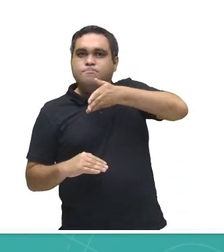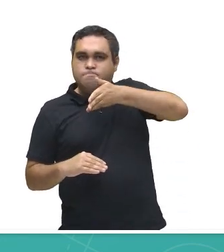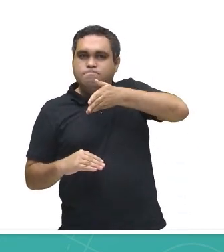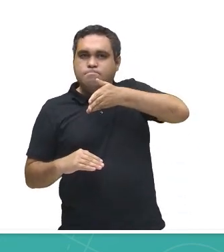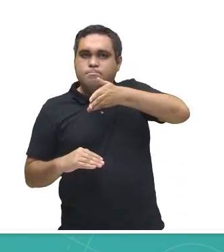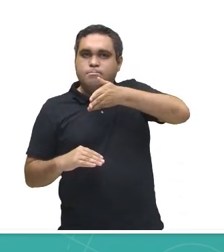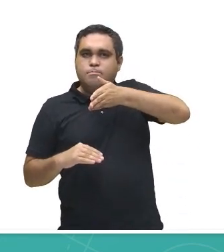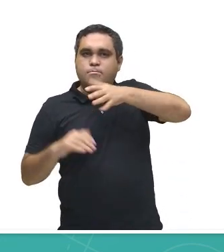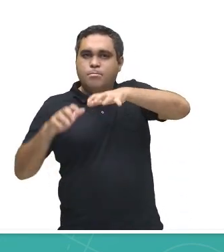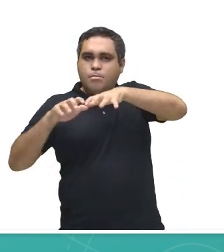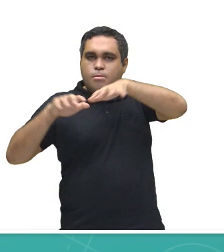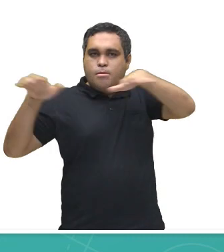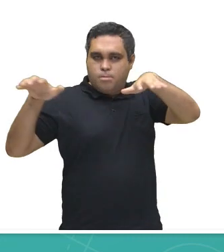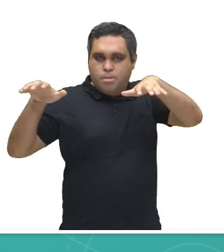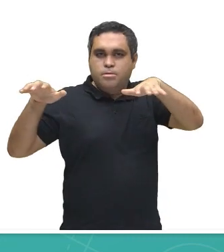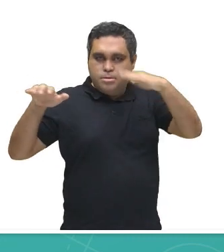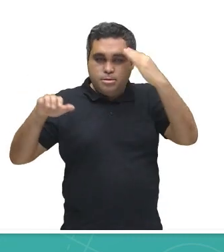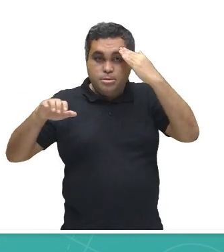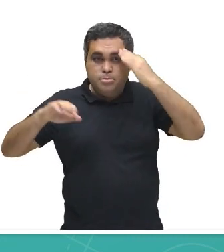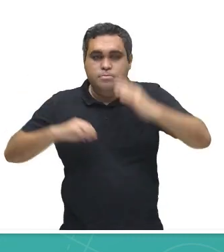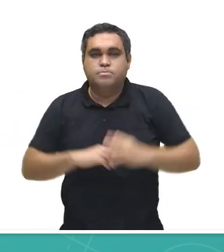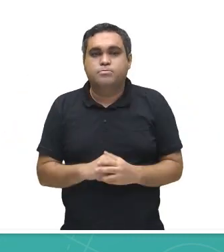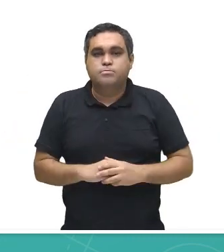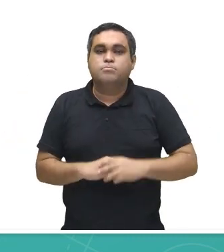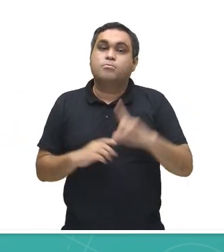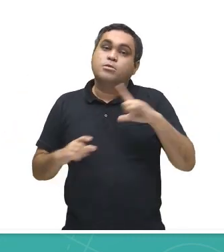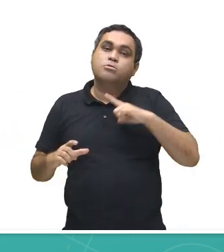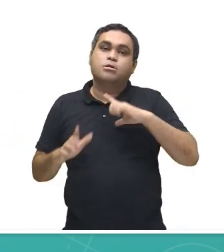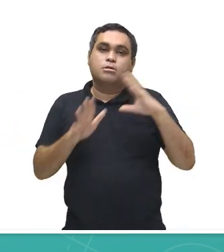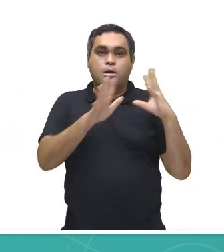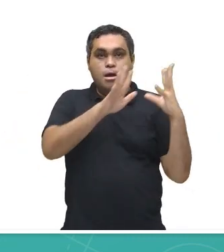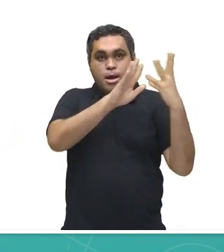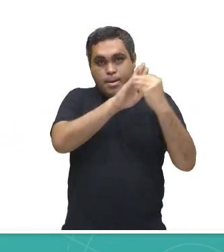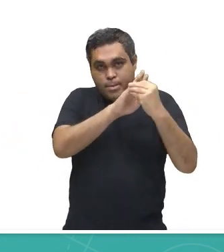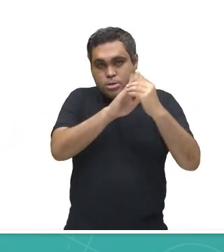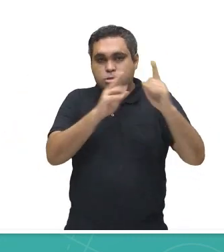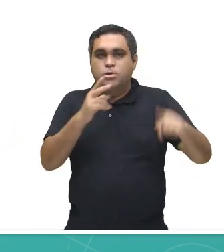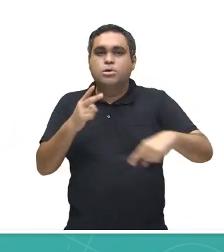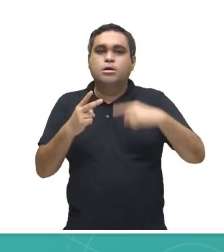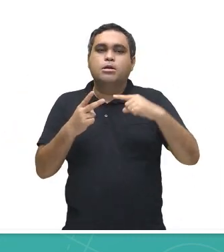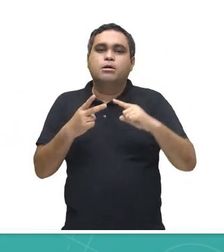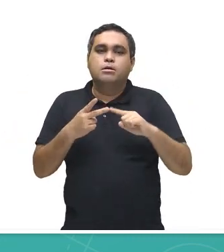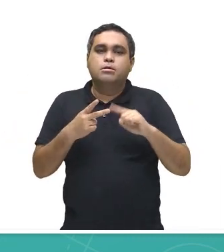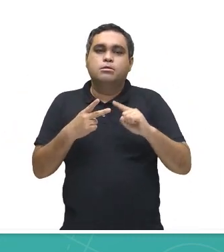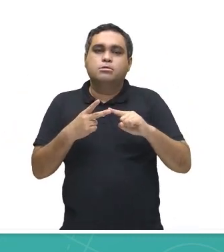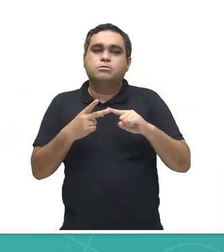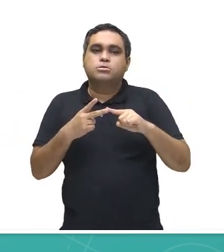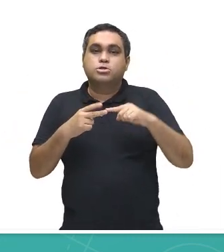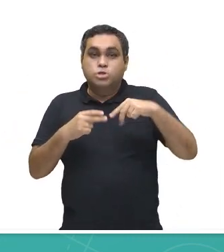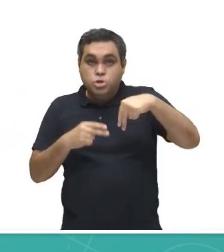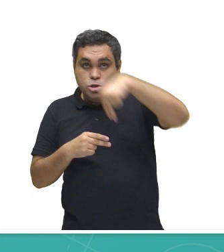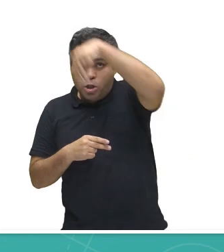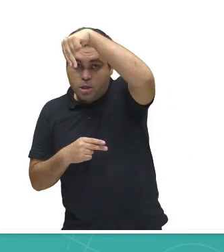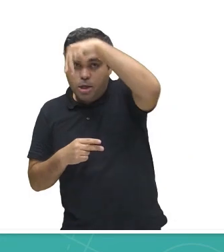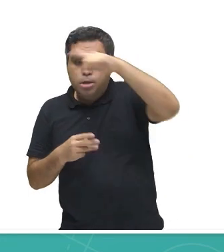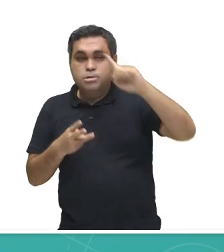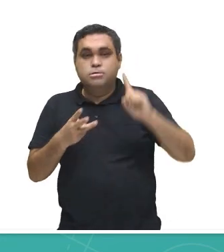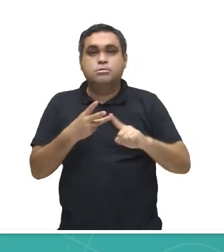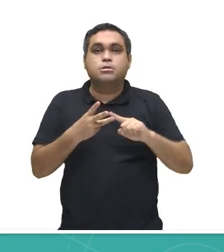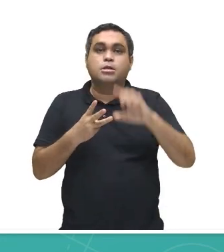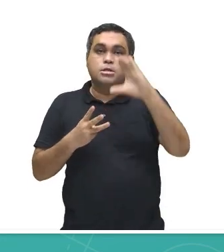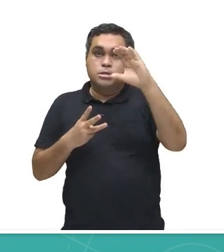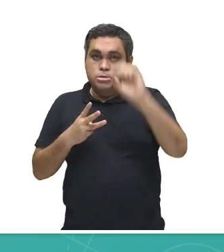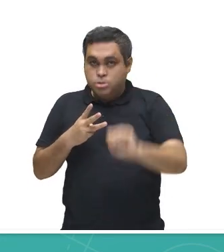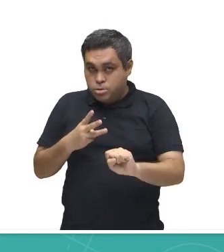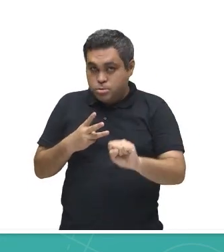não esqueçam, Amazônia, Nordeste e Centro-Sul. Nosso estado do Amazonas vai estar somente em